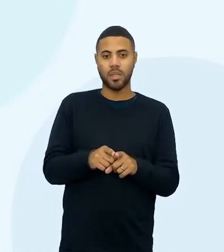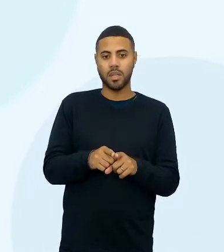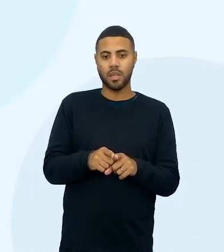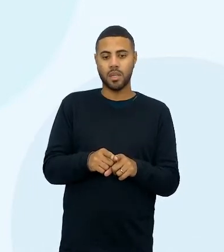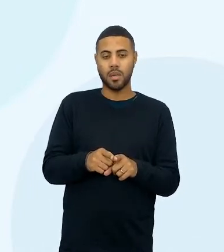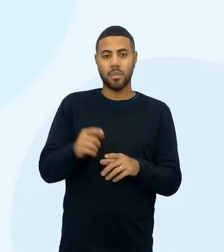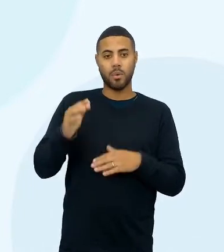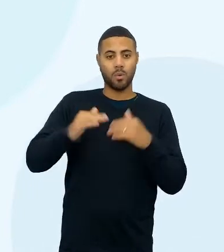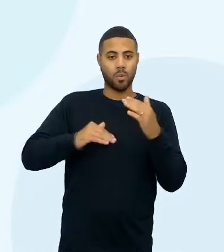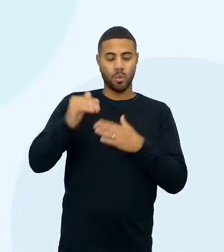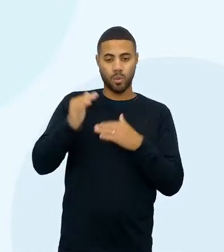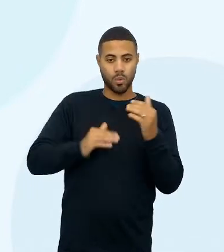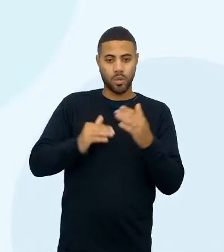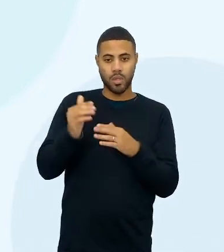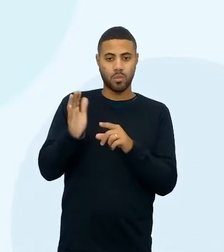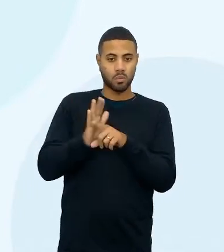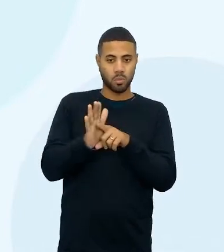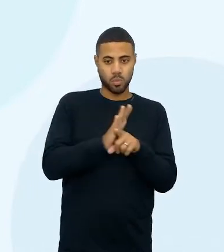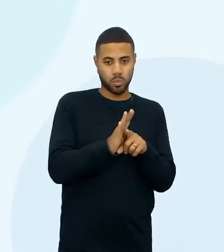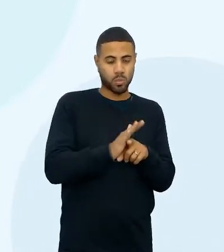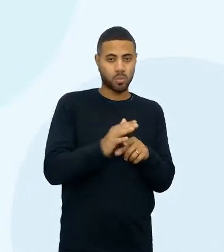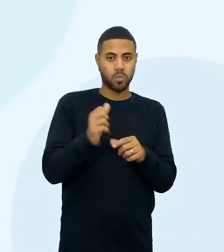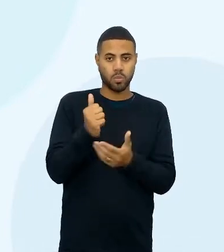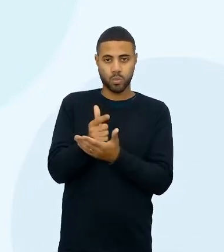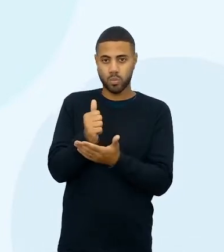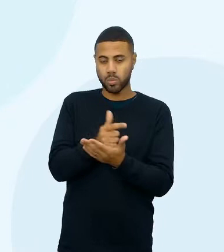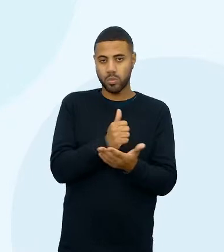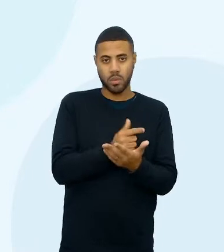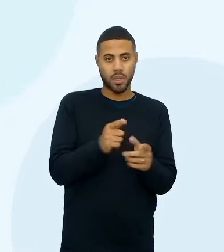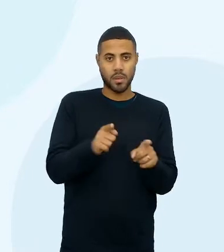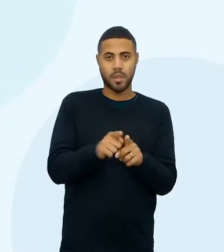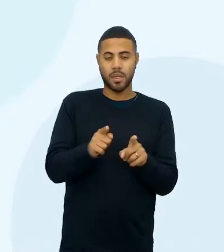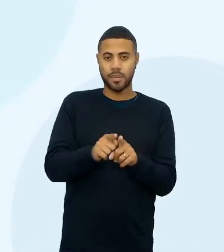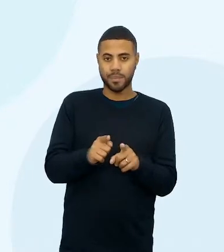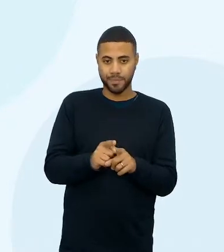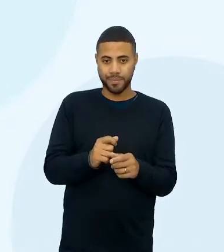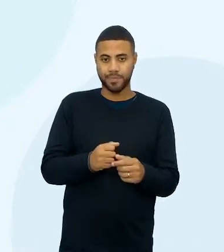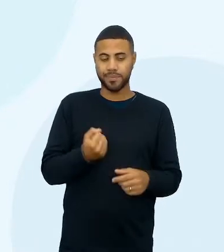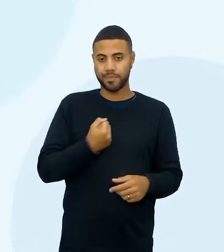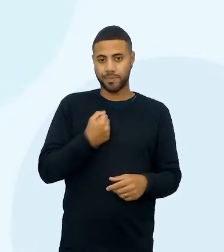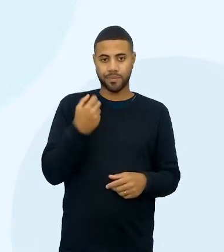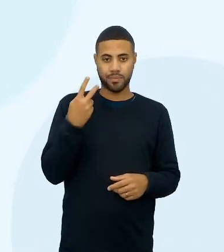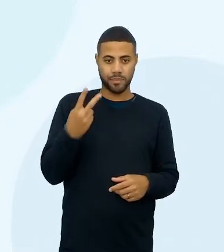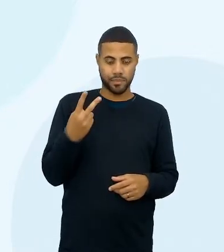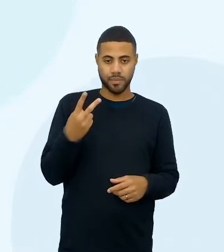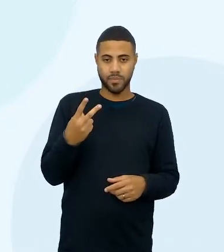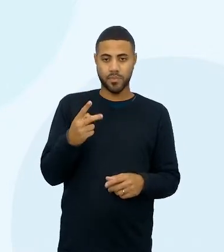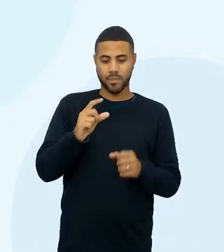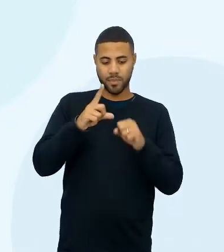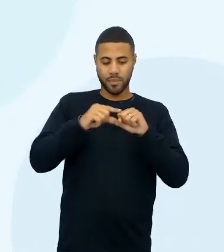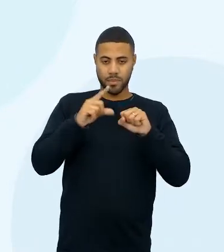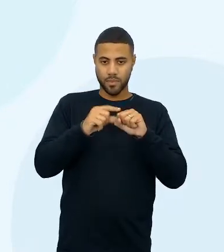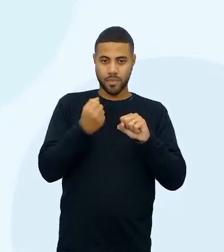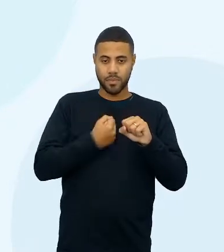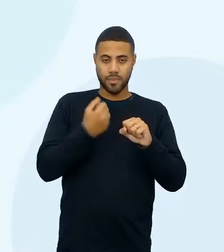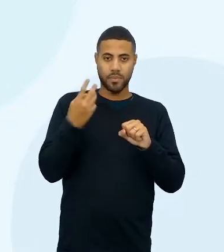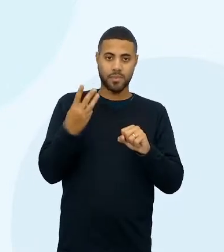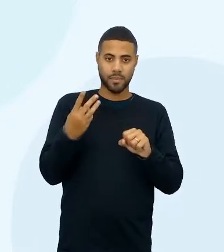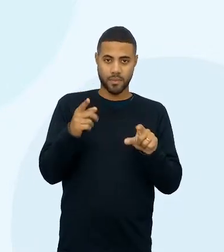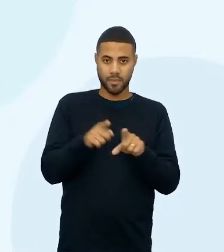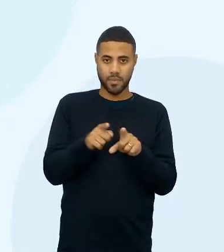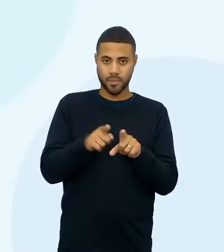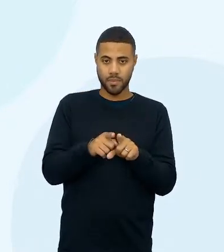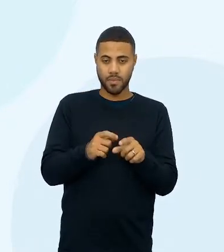de produção e consumo, que está ali no capítulo 2, no artigo 3 desta lei, né, da